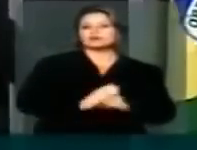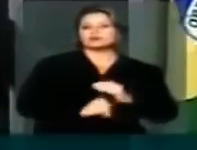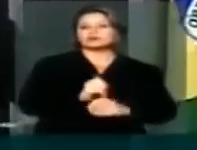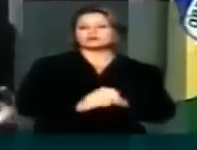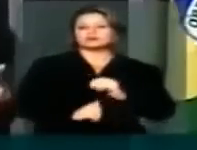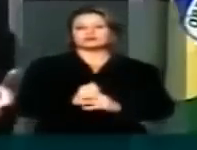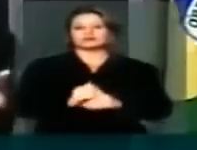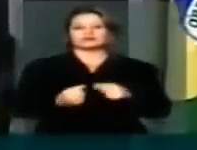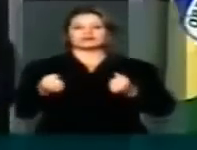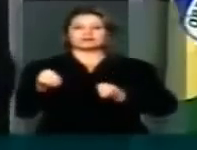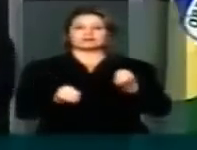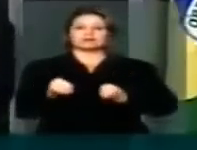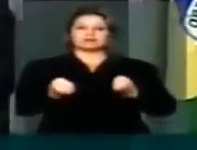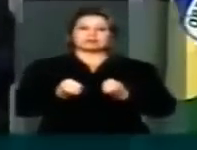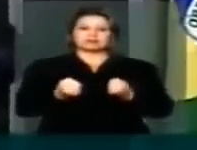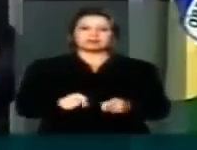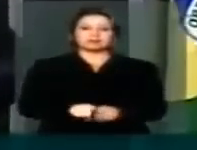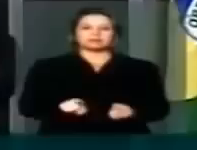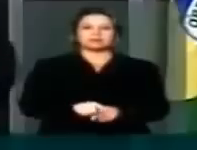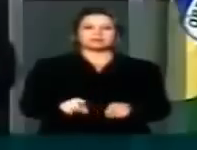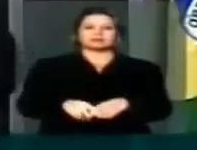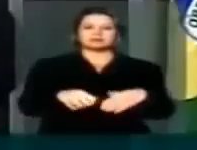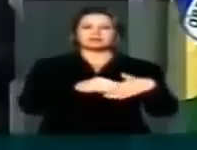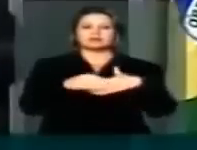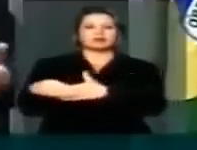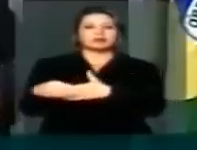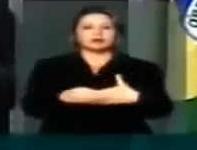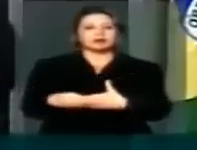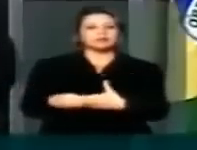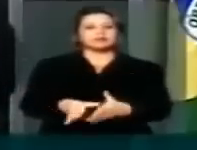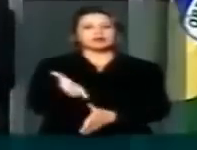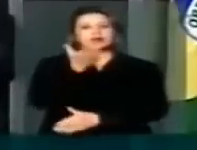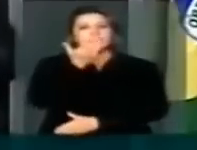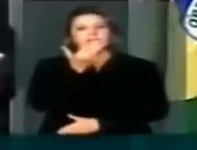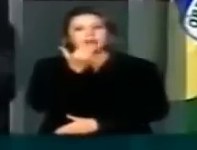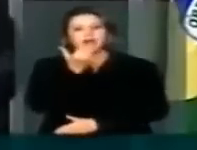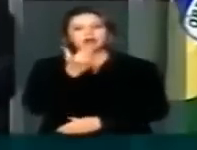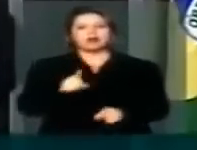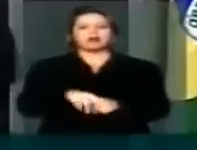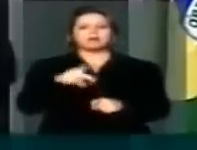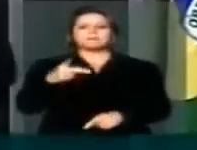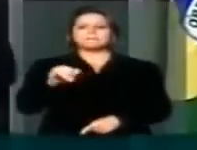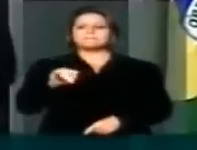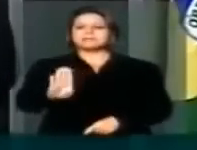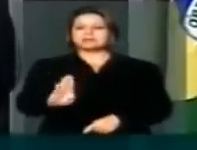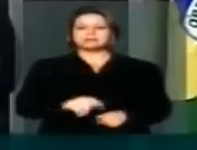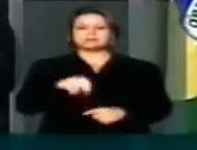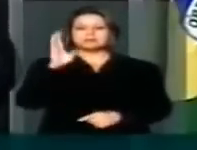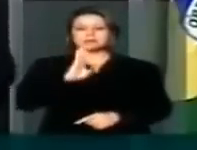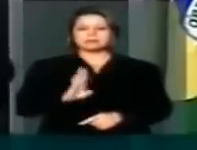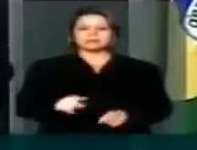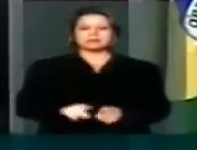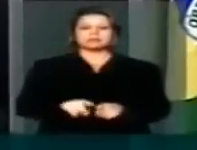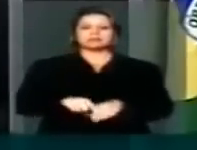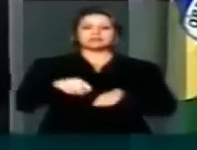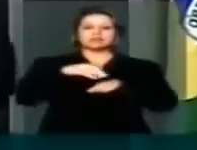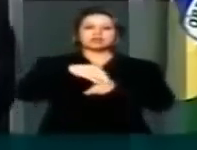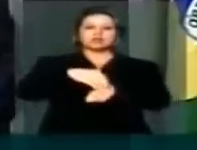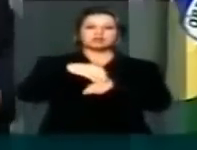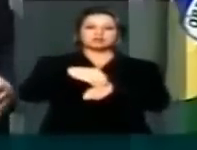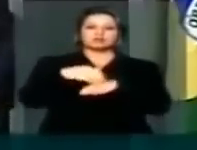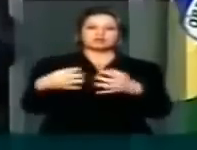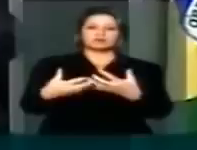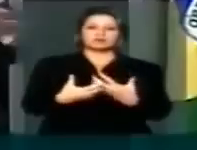da estrada, aquele que leva a mercadoria, a comida, o PIB brasileiro sob a sua